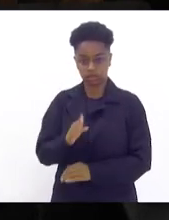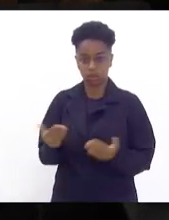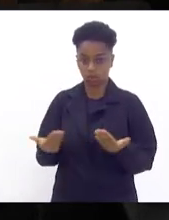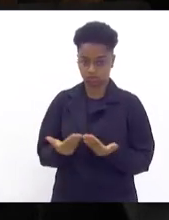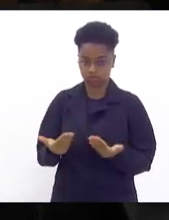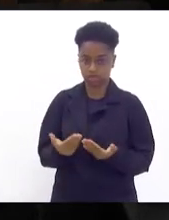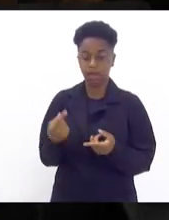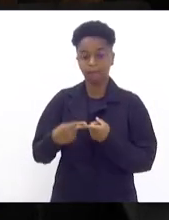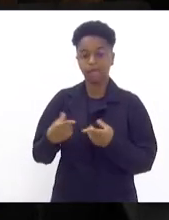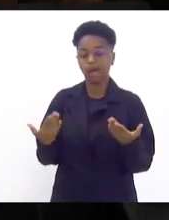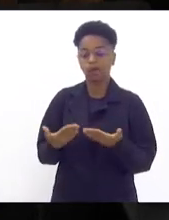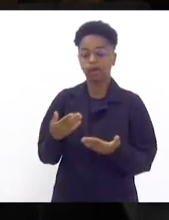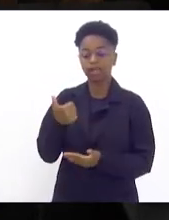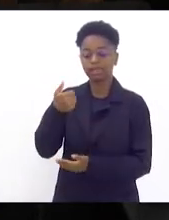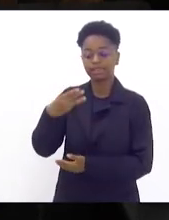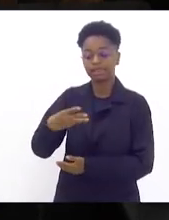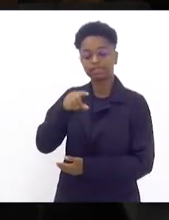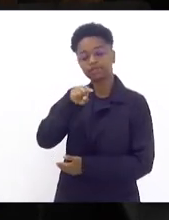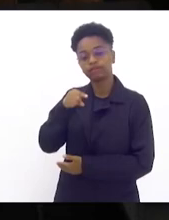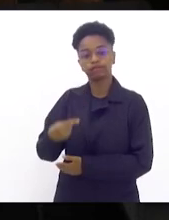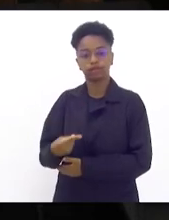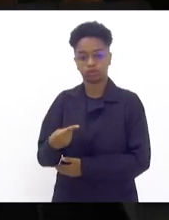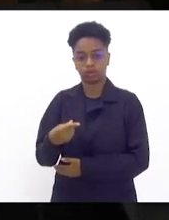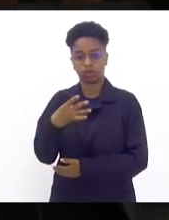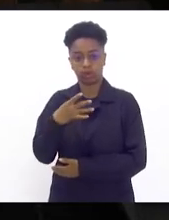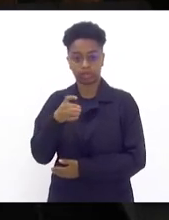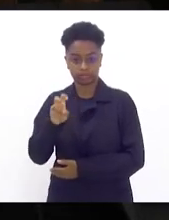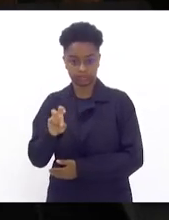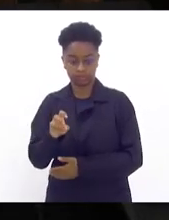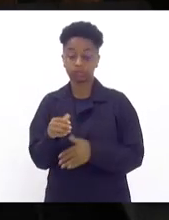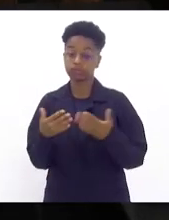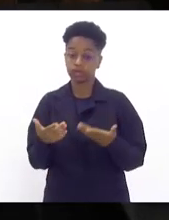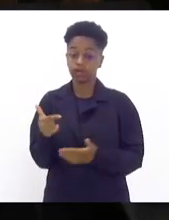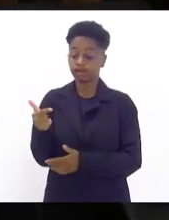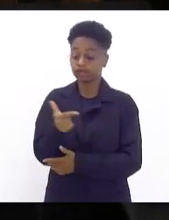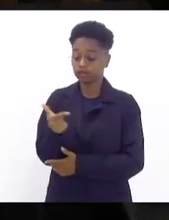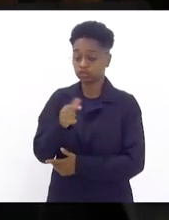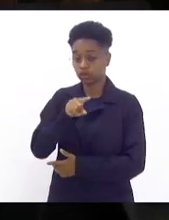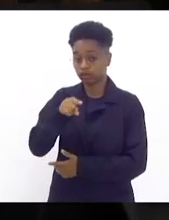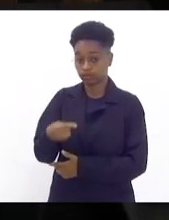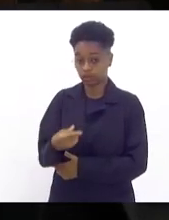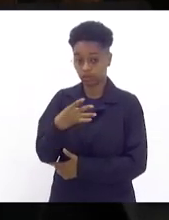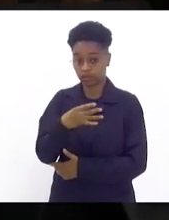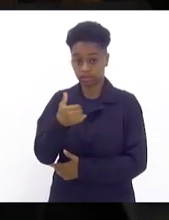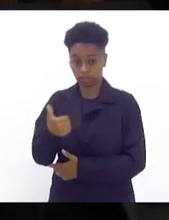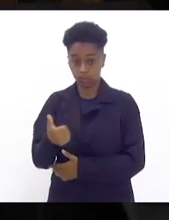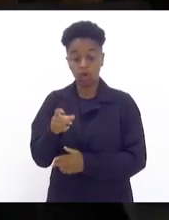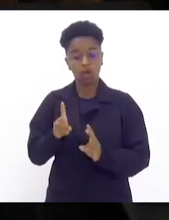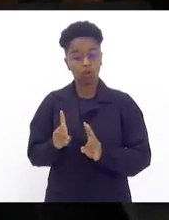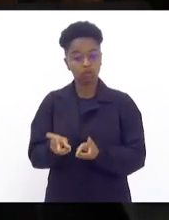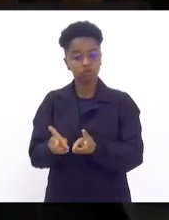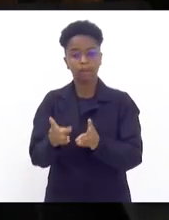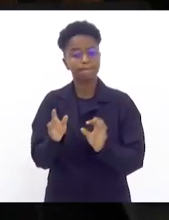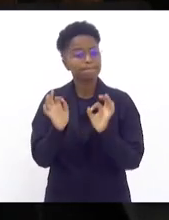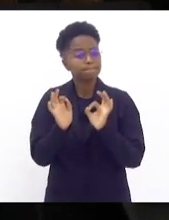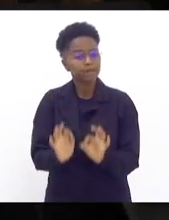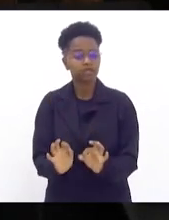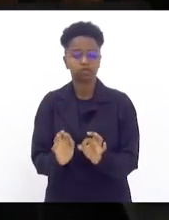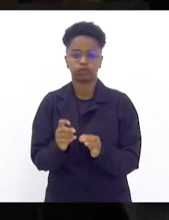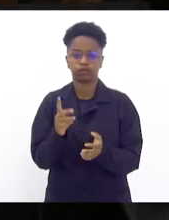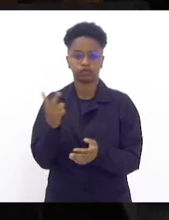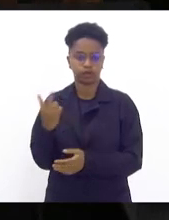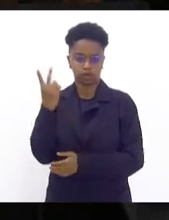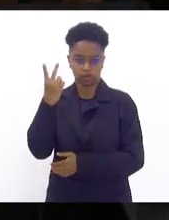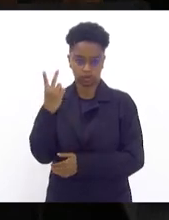13,75%. 22,41% continua um valor de quase 75% das